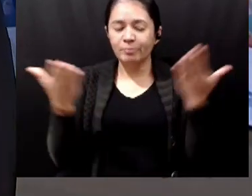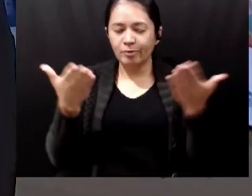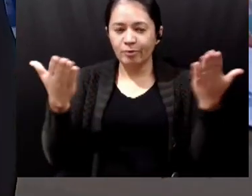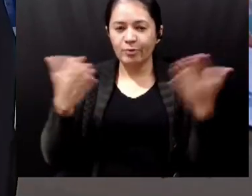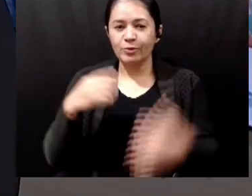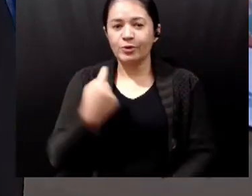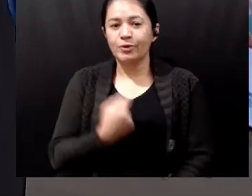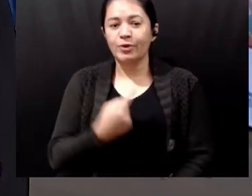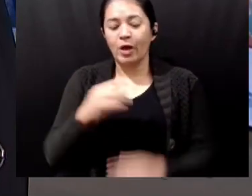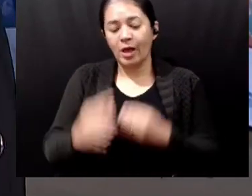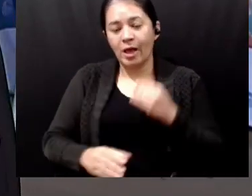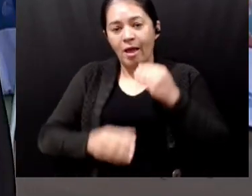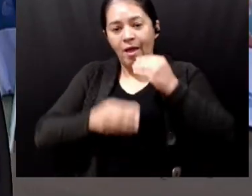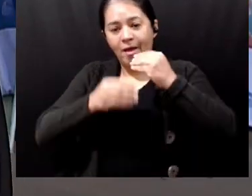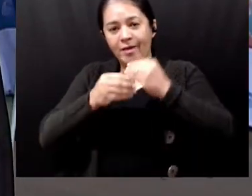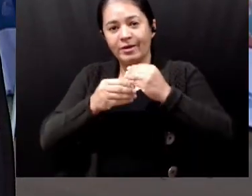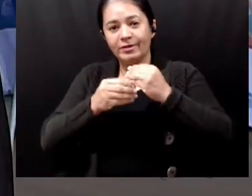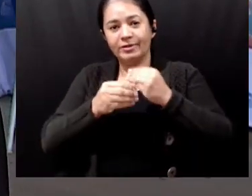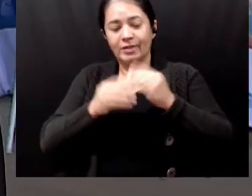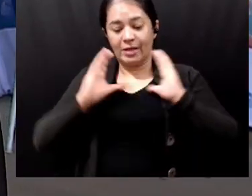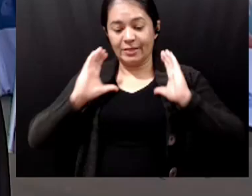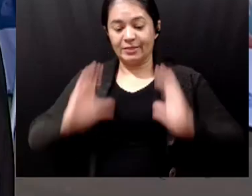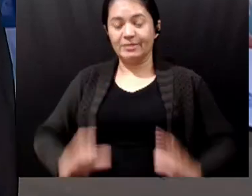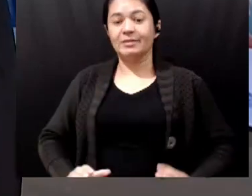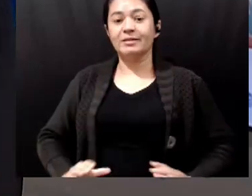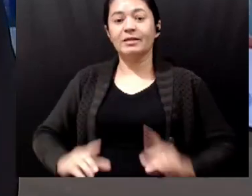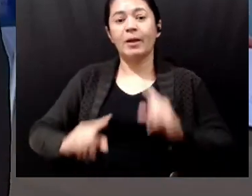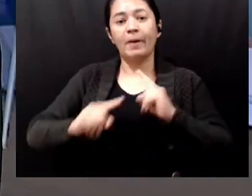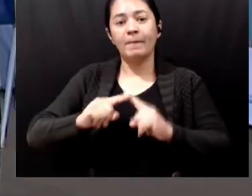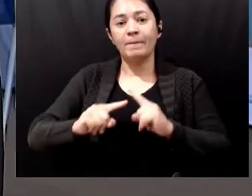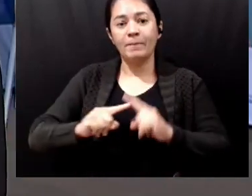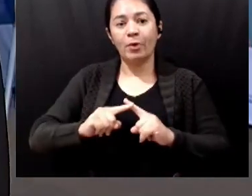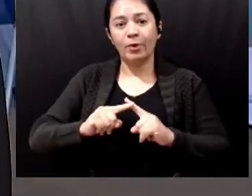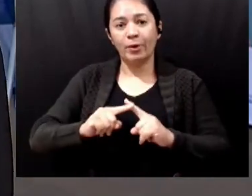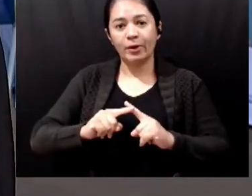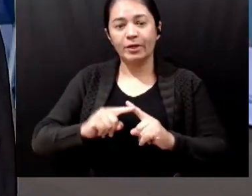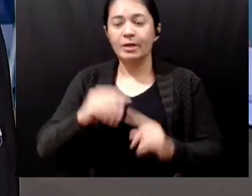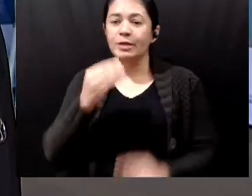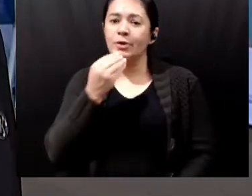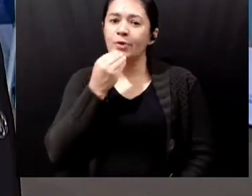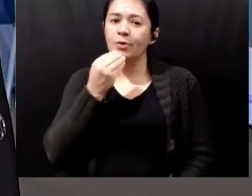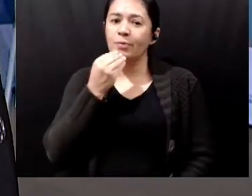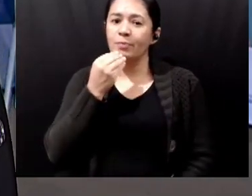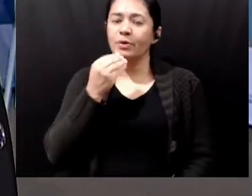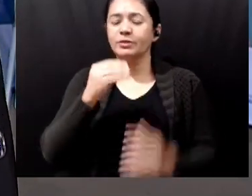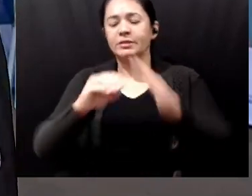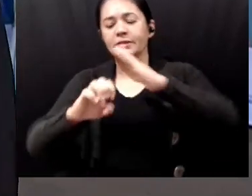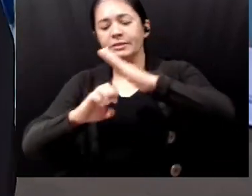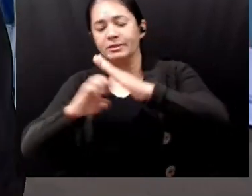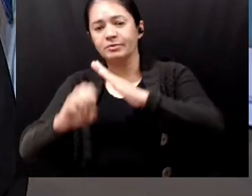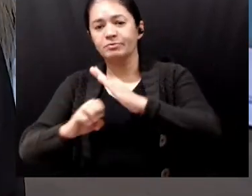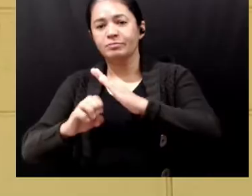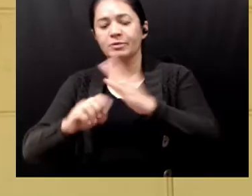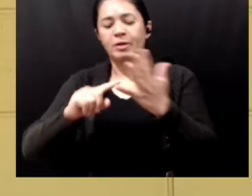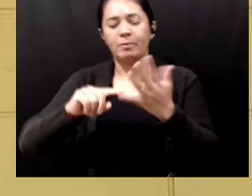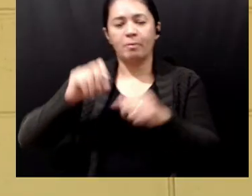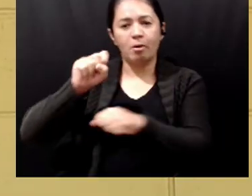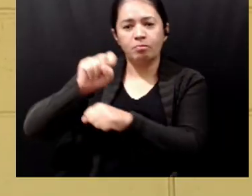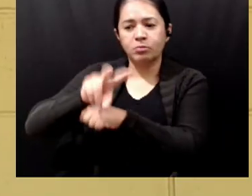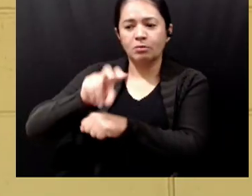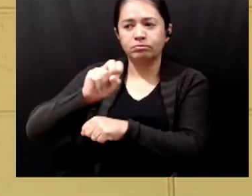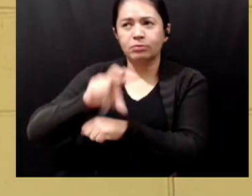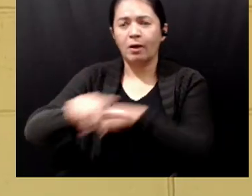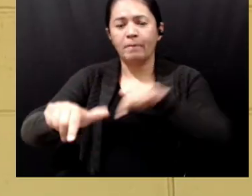a cidadania. Por quê? Porque além das oportunidades, as empresas com suas vagas de emprego, o